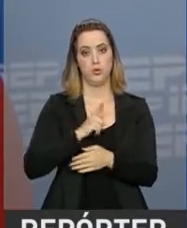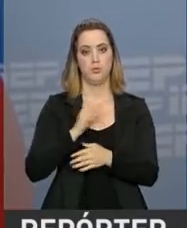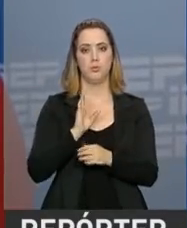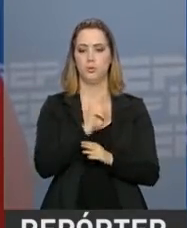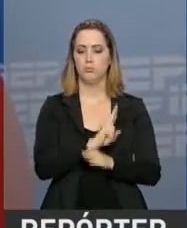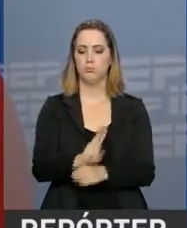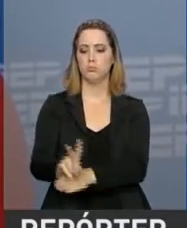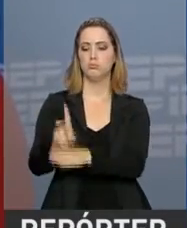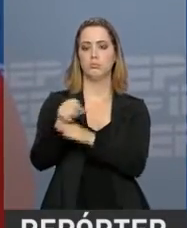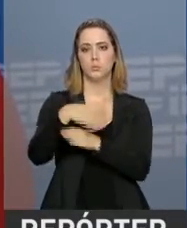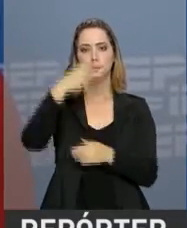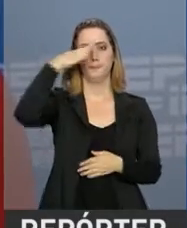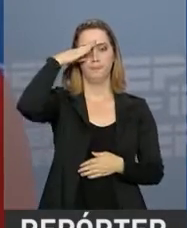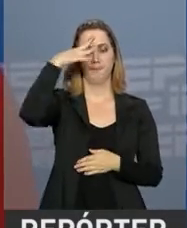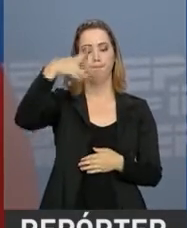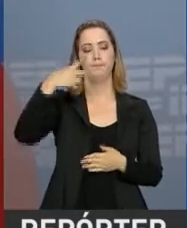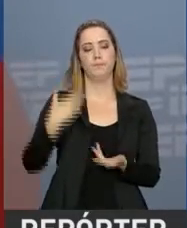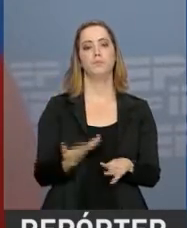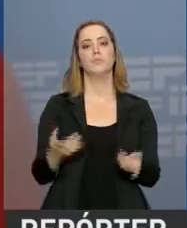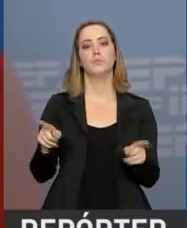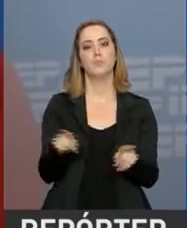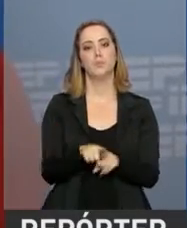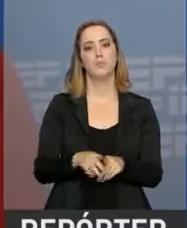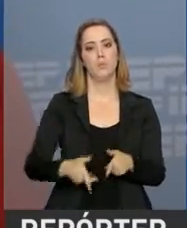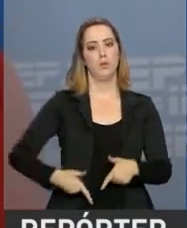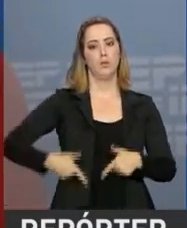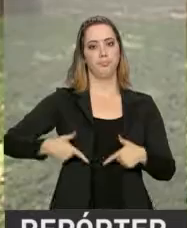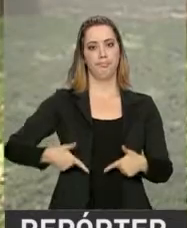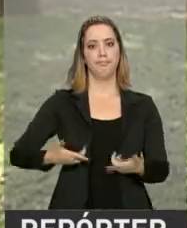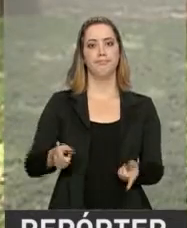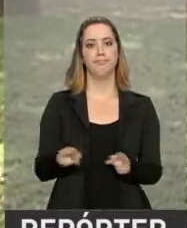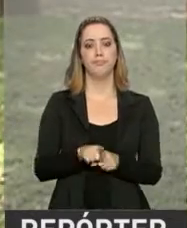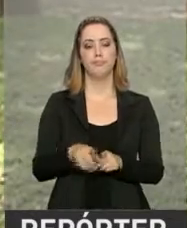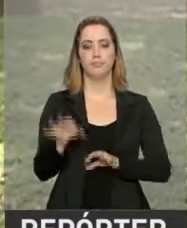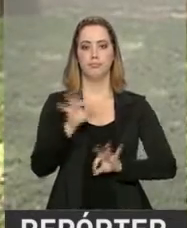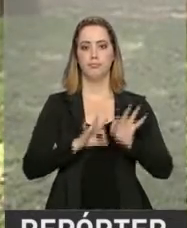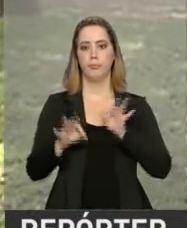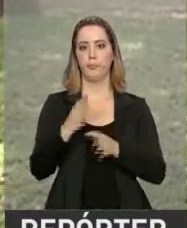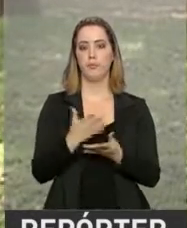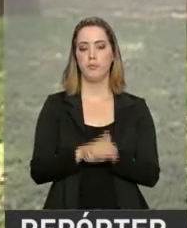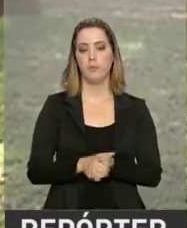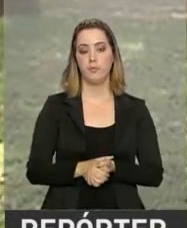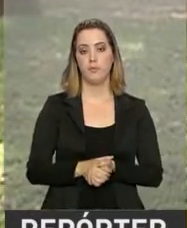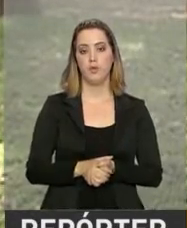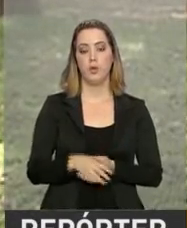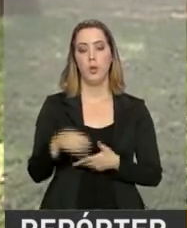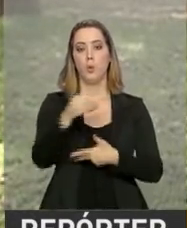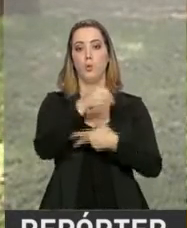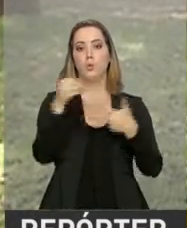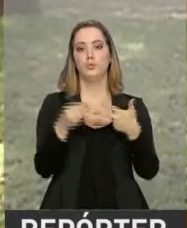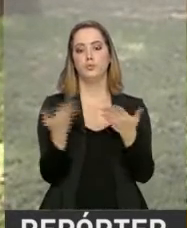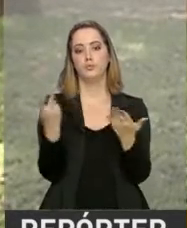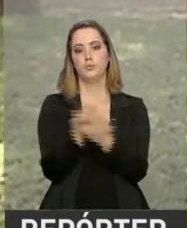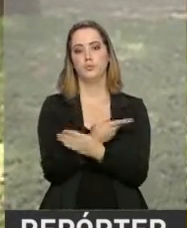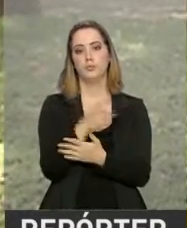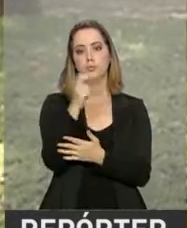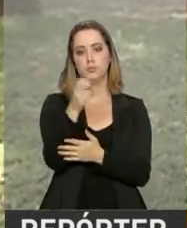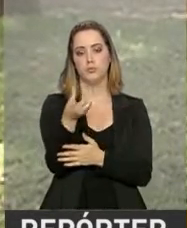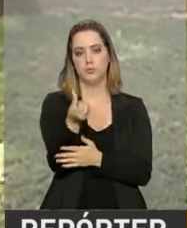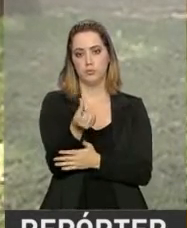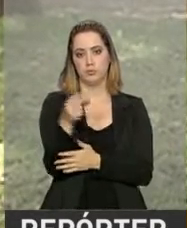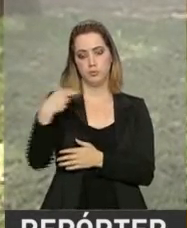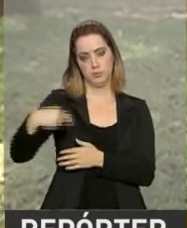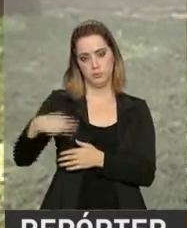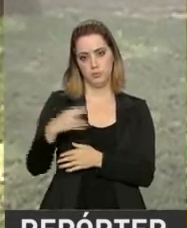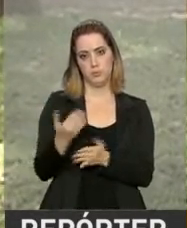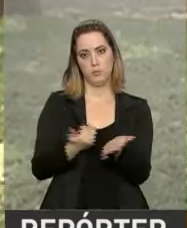proporcionada pelos nossos efetivos devidamente armados e equipados. O Enem acontece nos dias 5 e 6 de novembro e é a porta